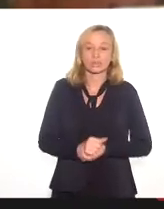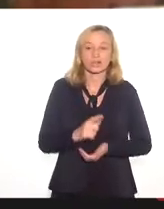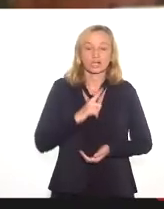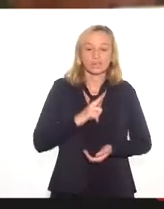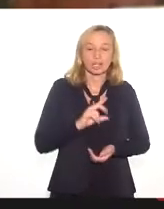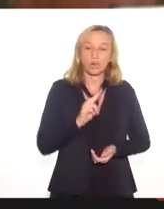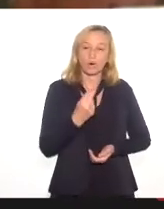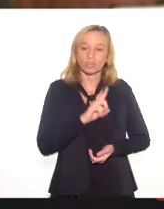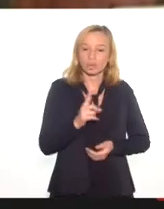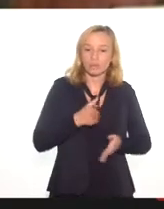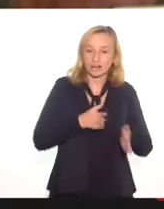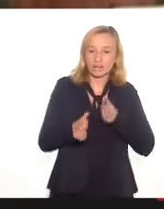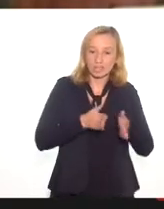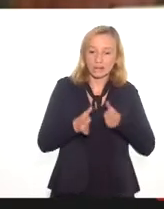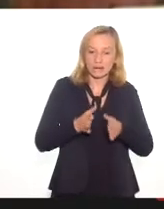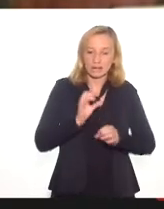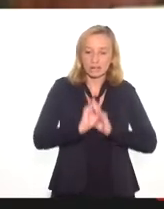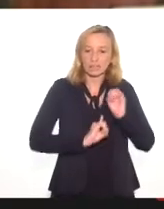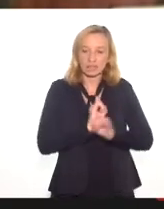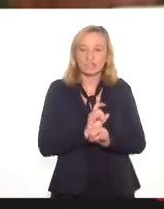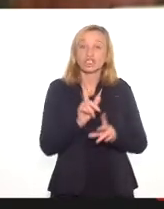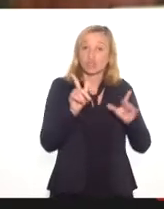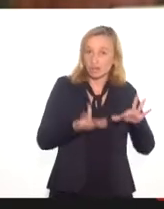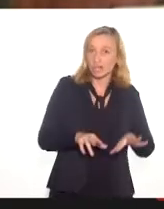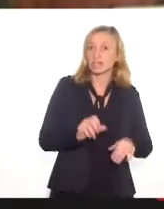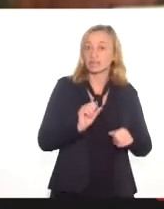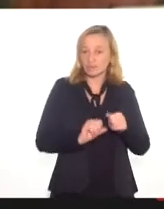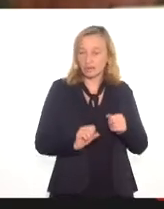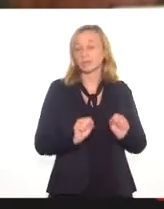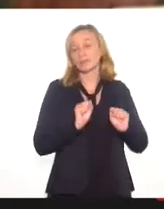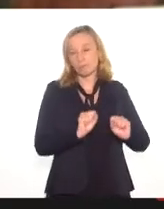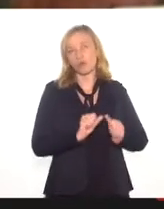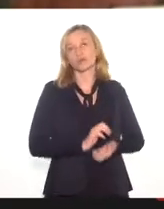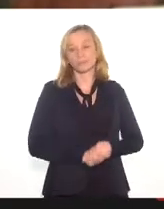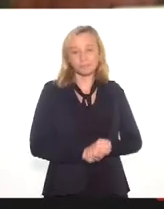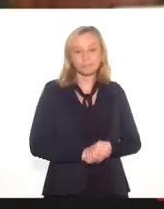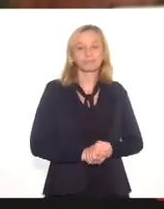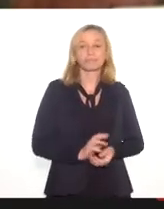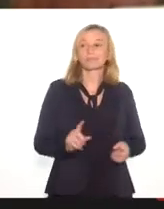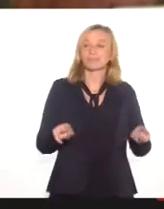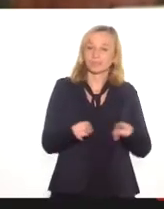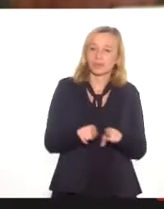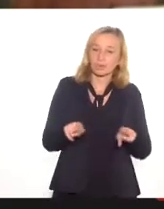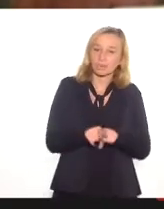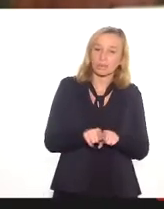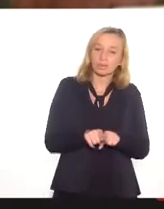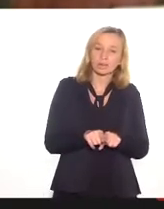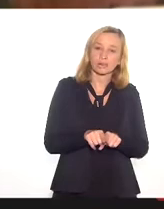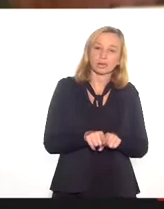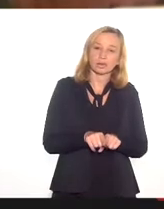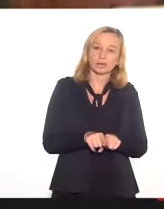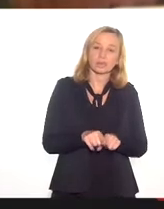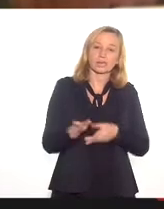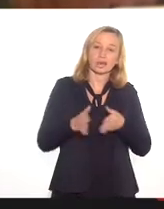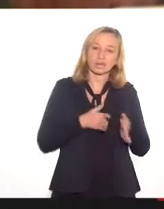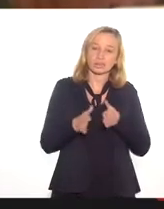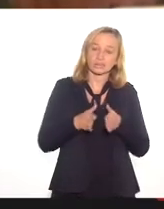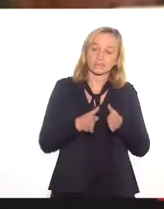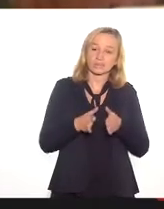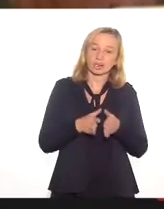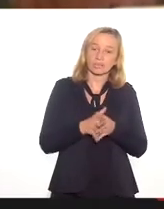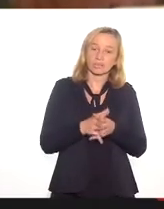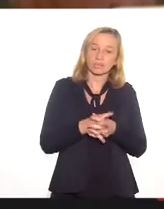ou não acesso à internet faz diferença, pode fazer diferença, inclusive, para acessar